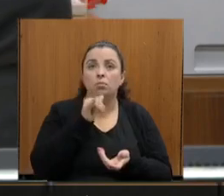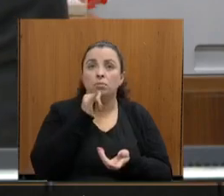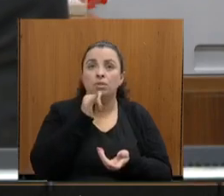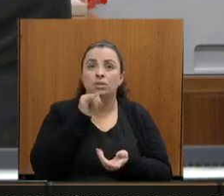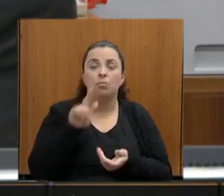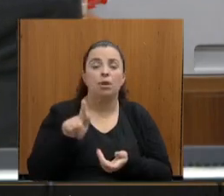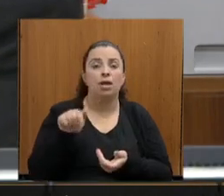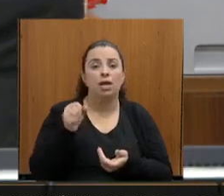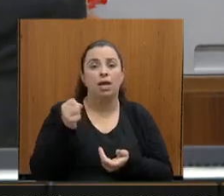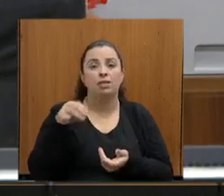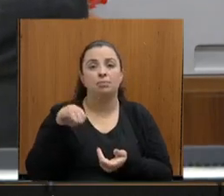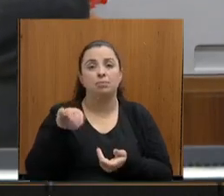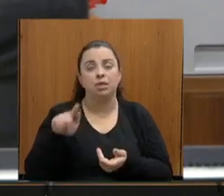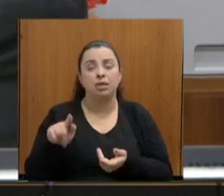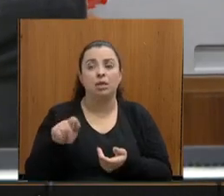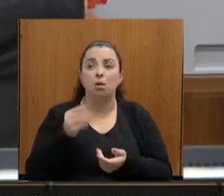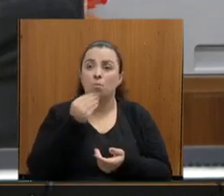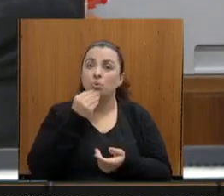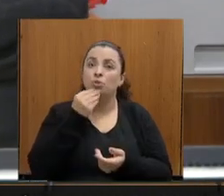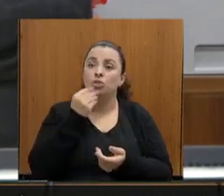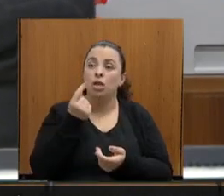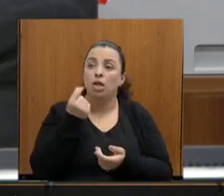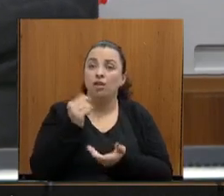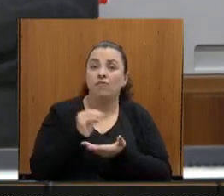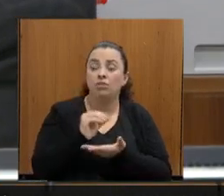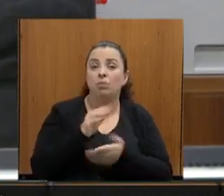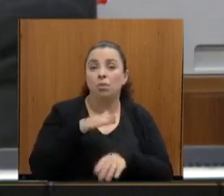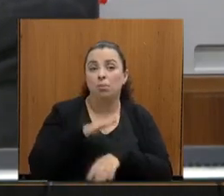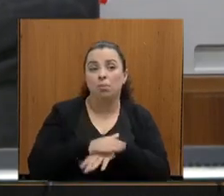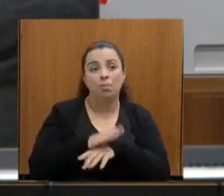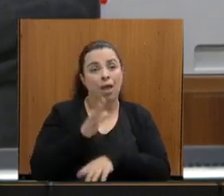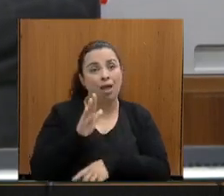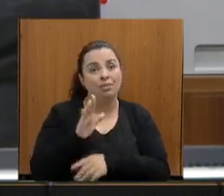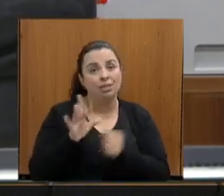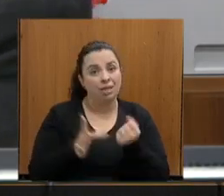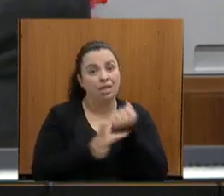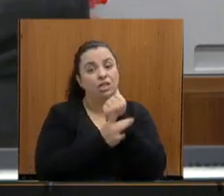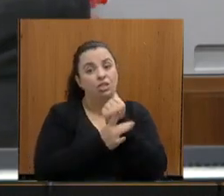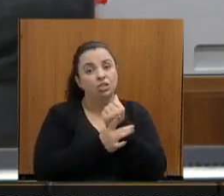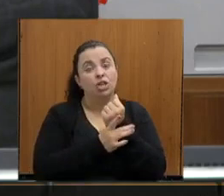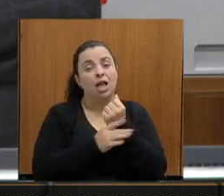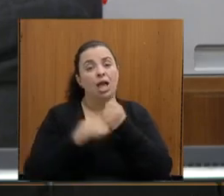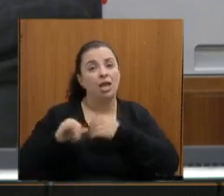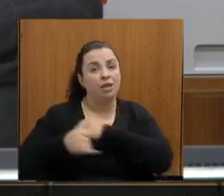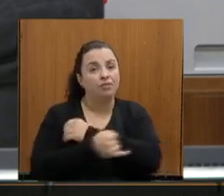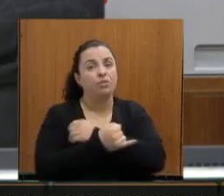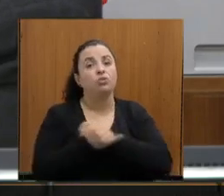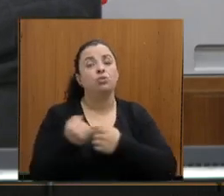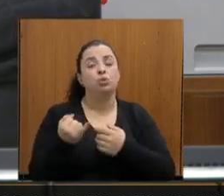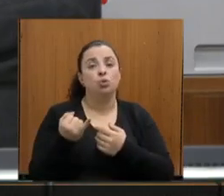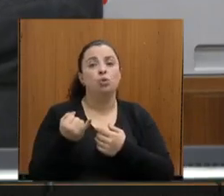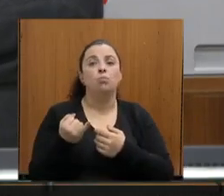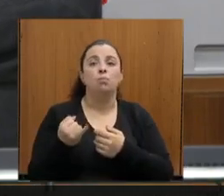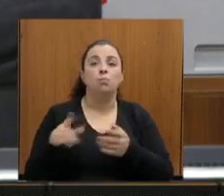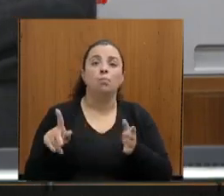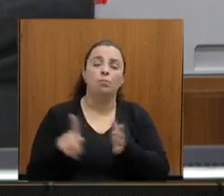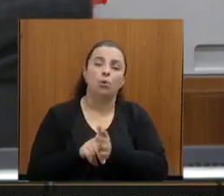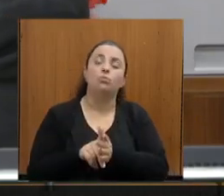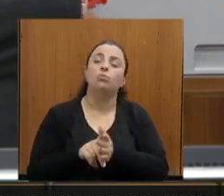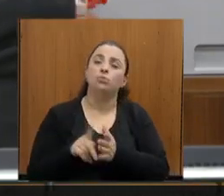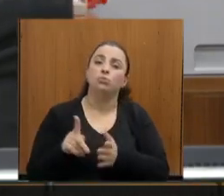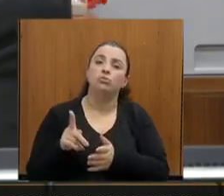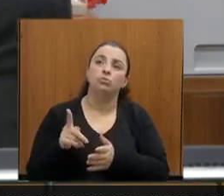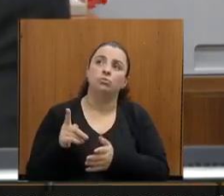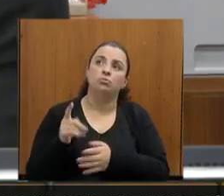caso e poderia ter sido investimentos muito mais robustos na infraestrutura do estado é isso eu não é uma